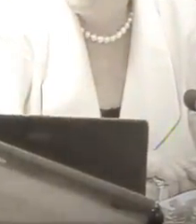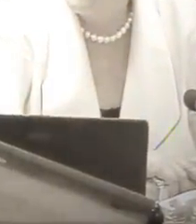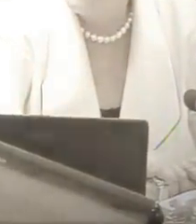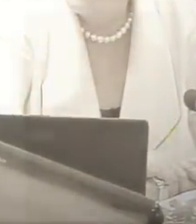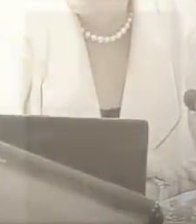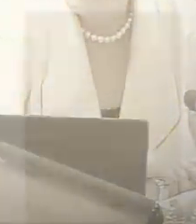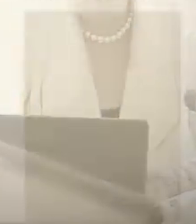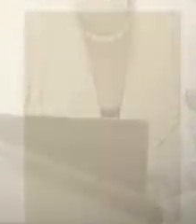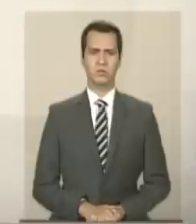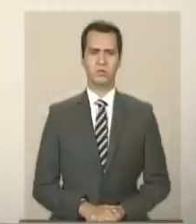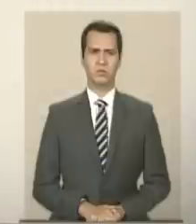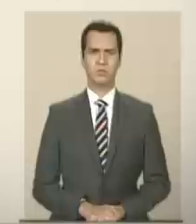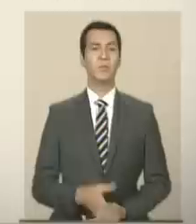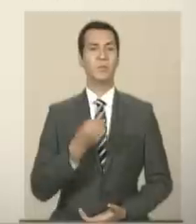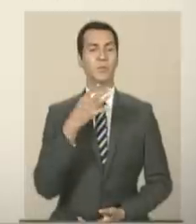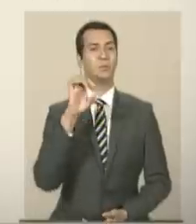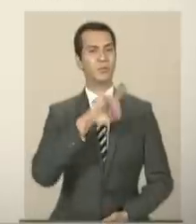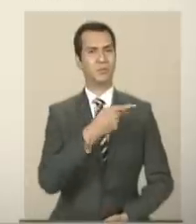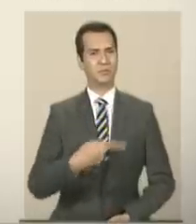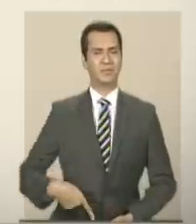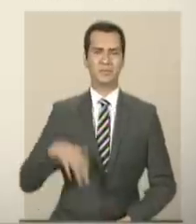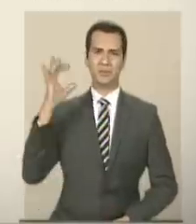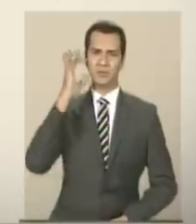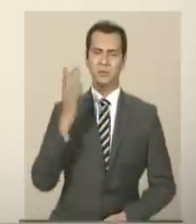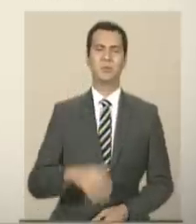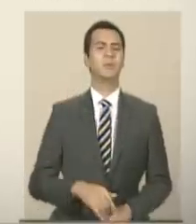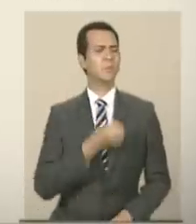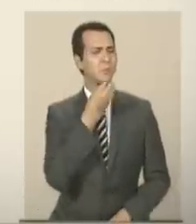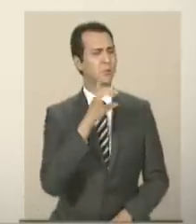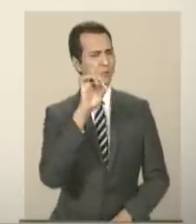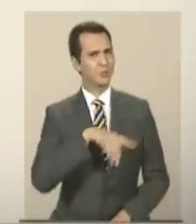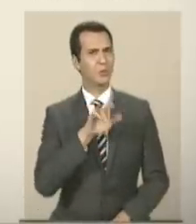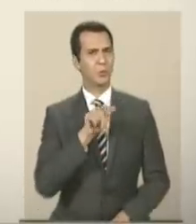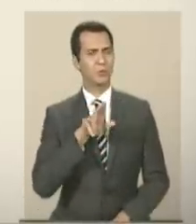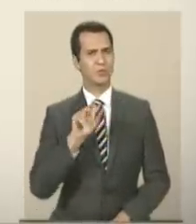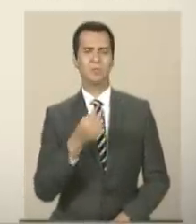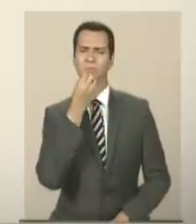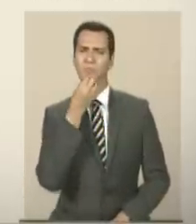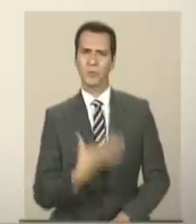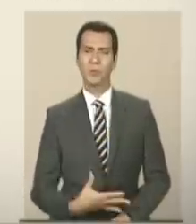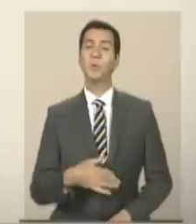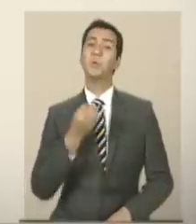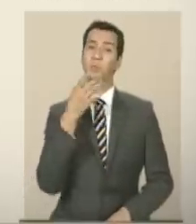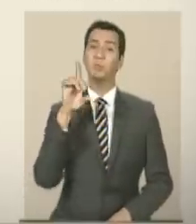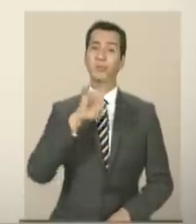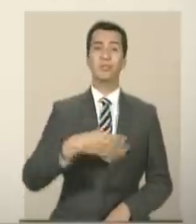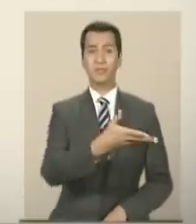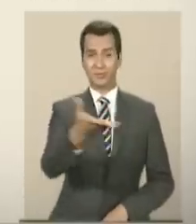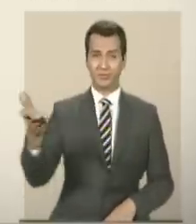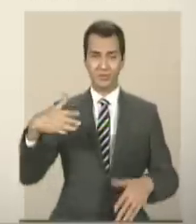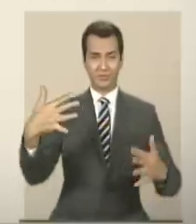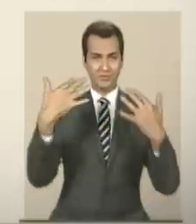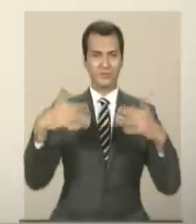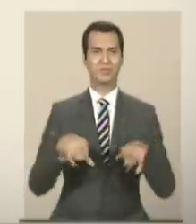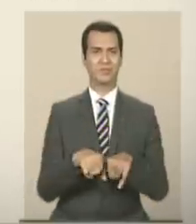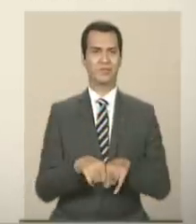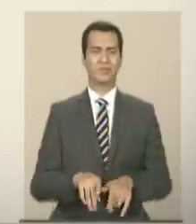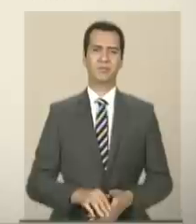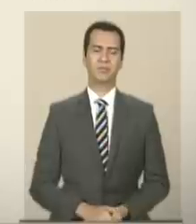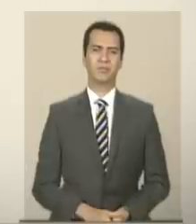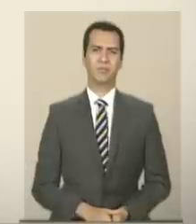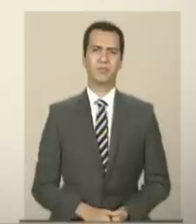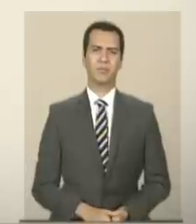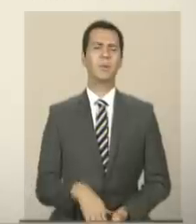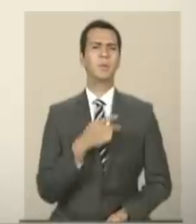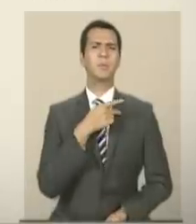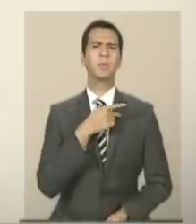a presidenta. Bom dia, presidenta. Tudo bem? Bom dia, Luciano. Tudo bem. Um bom dia aos nossos ouvintes. Presidenta, melhorar o